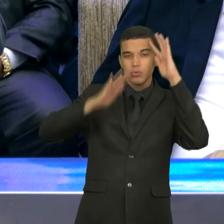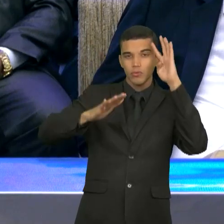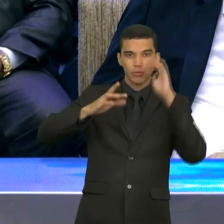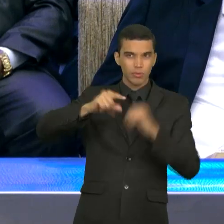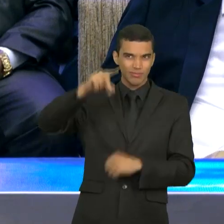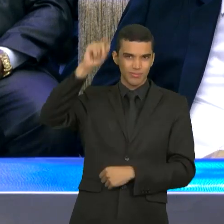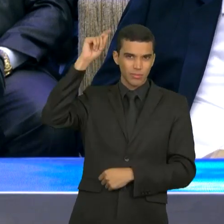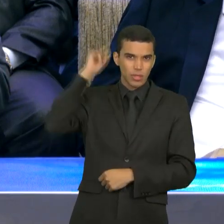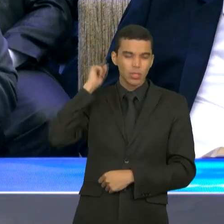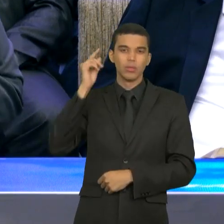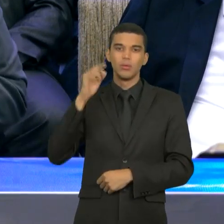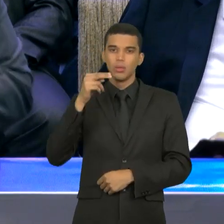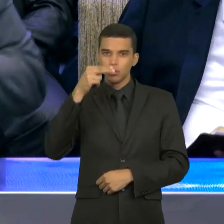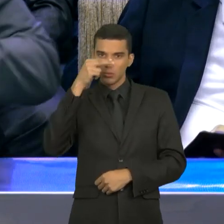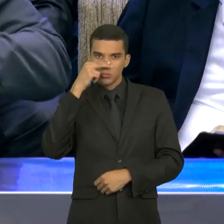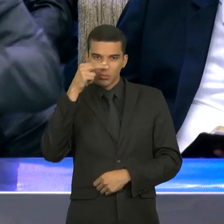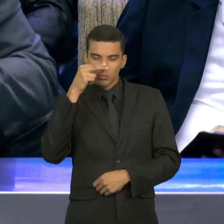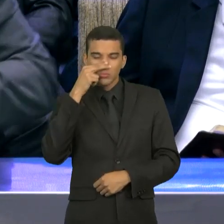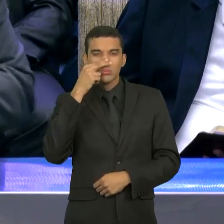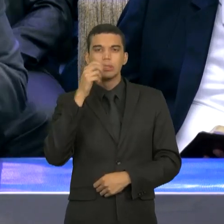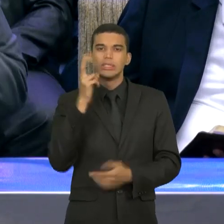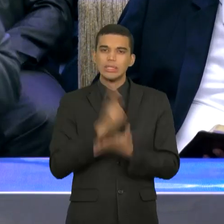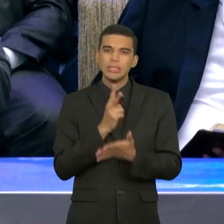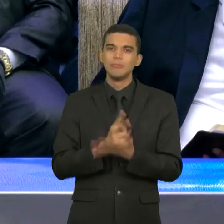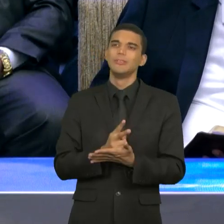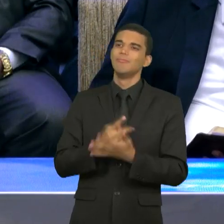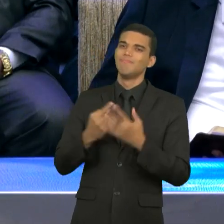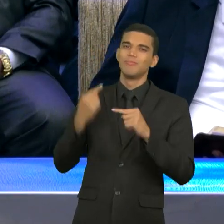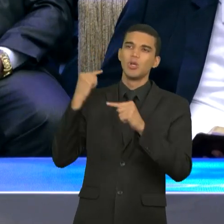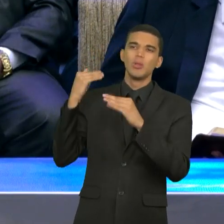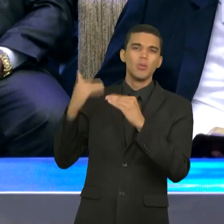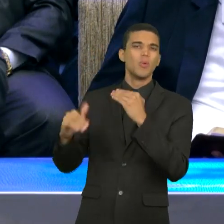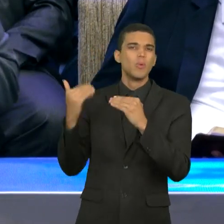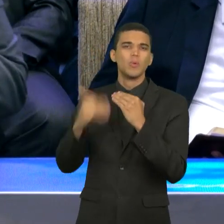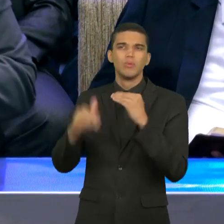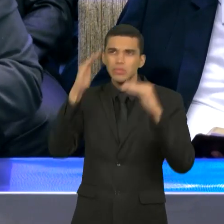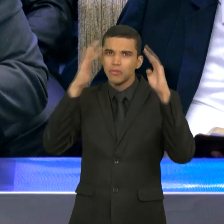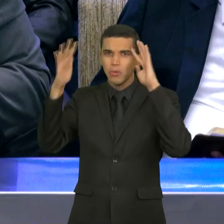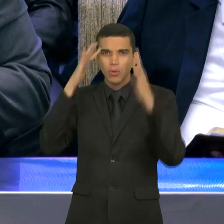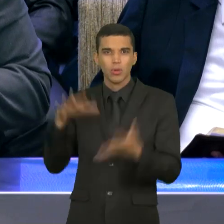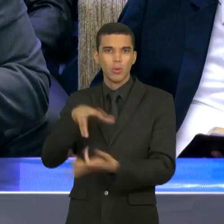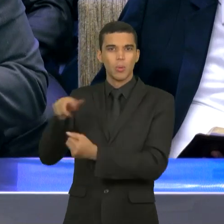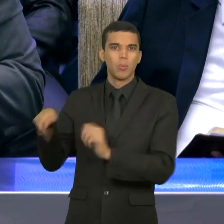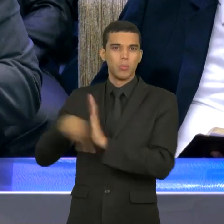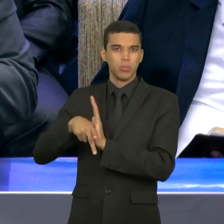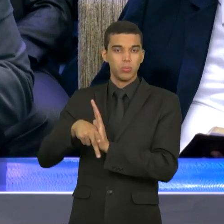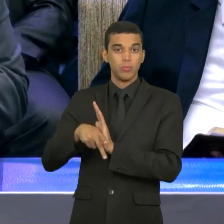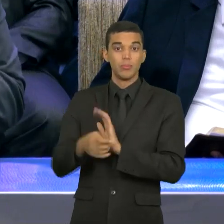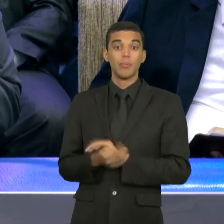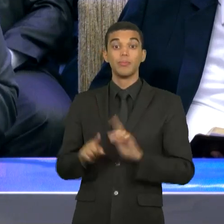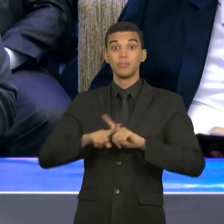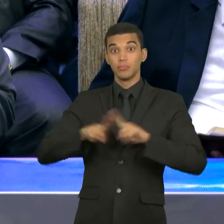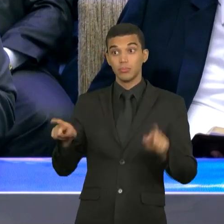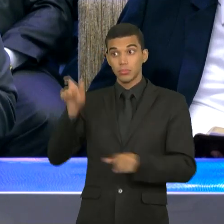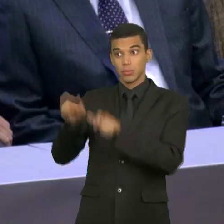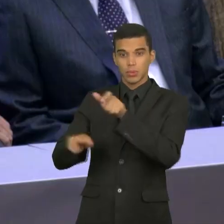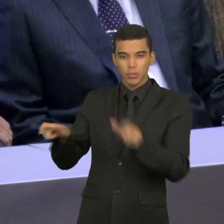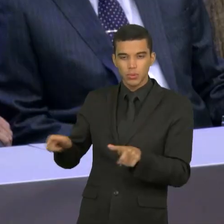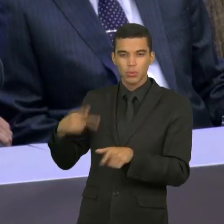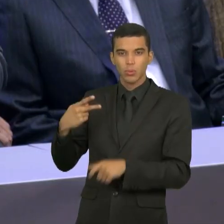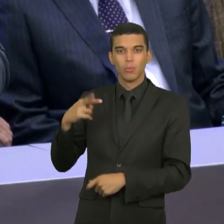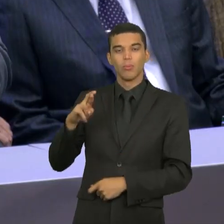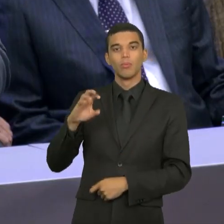época e nos nossos dias não é diferente mas o combate do progressismo ele começa lá embaixo